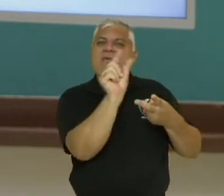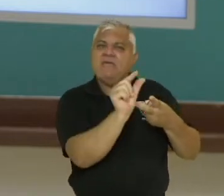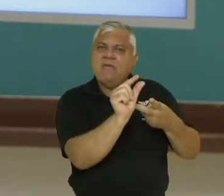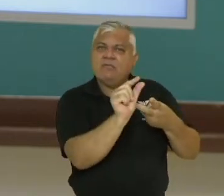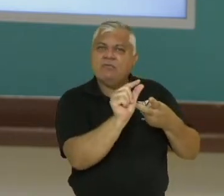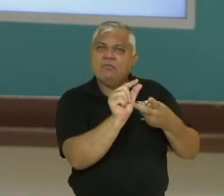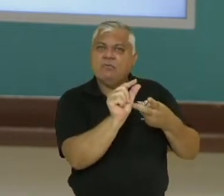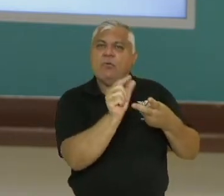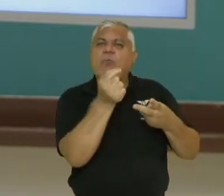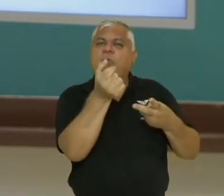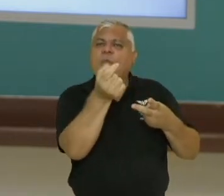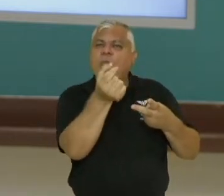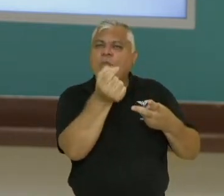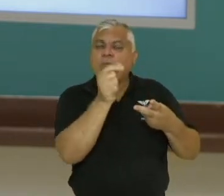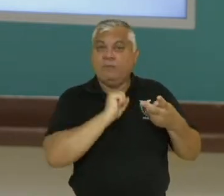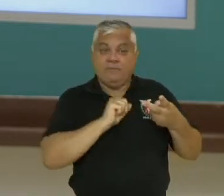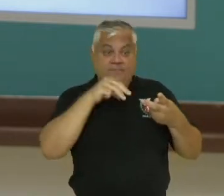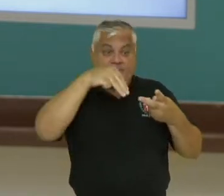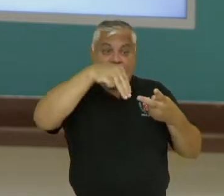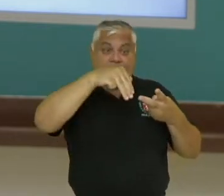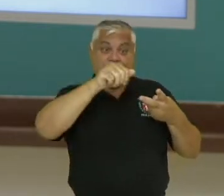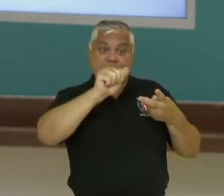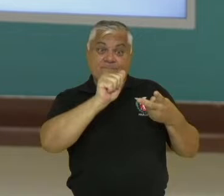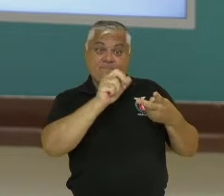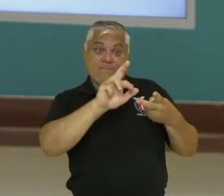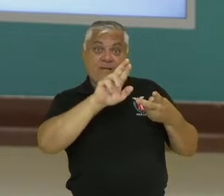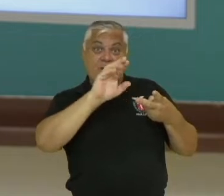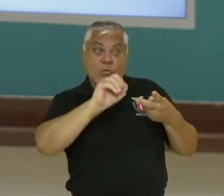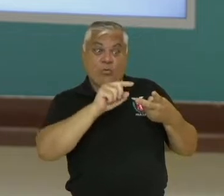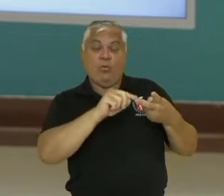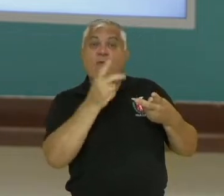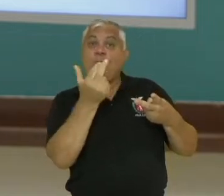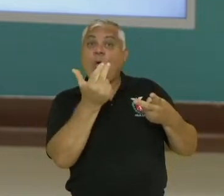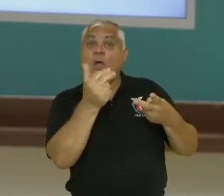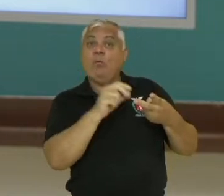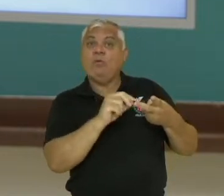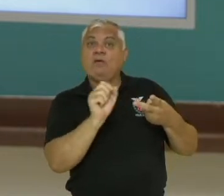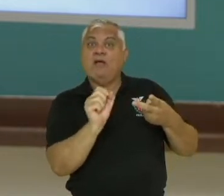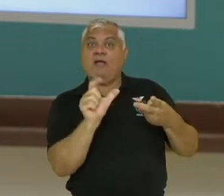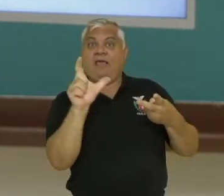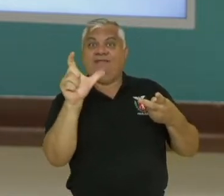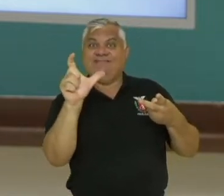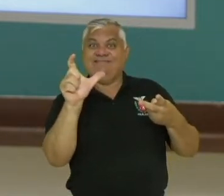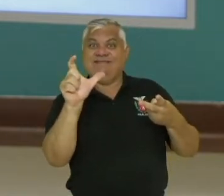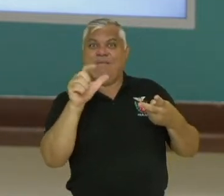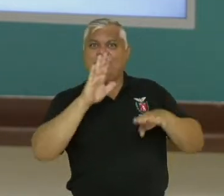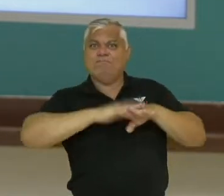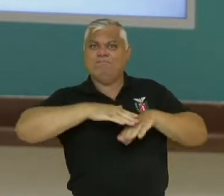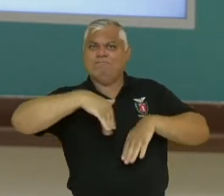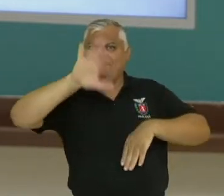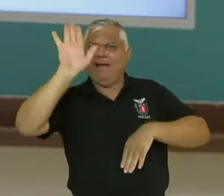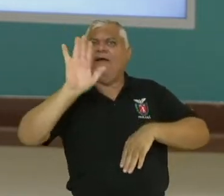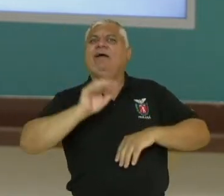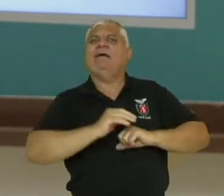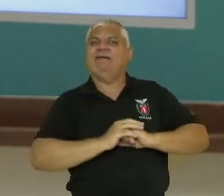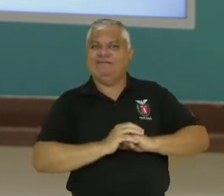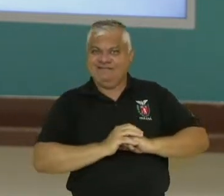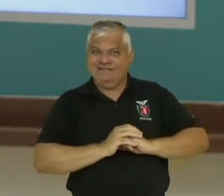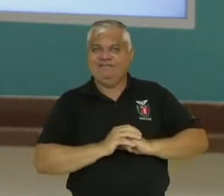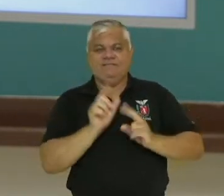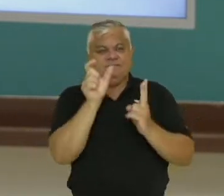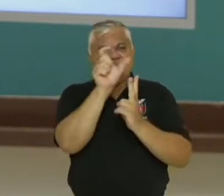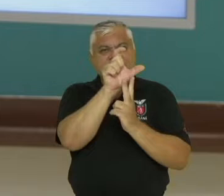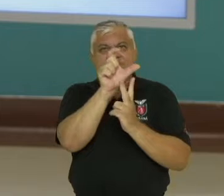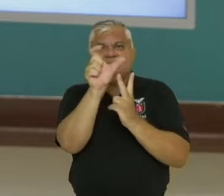pequeno, pouco. Macro igual grande, bastante. Ou